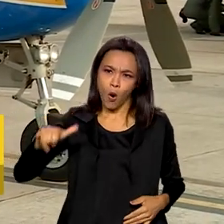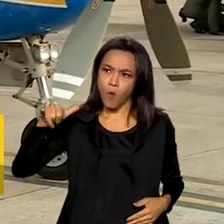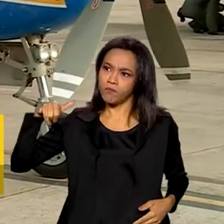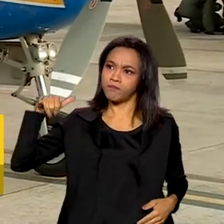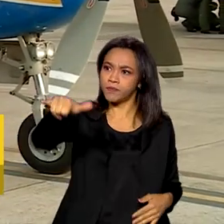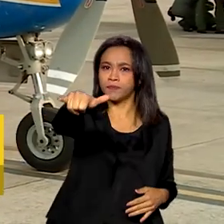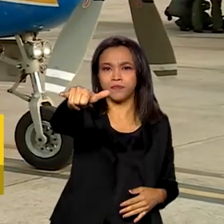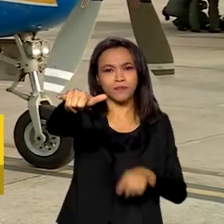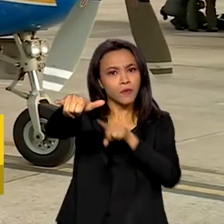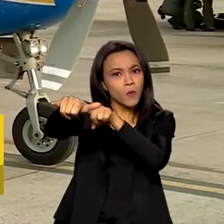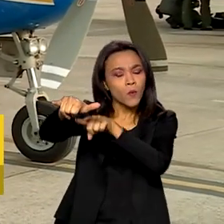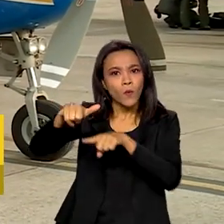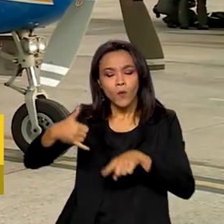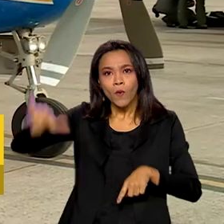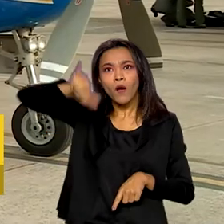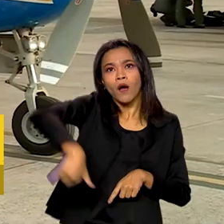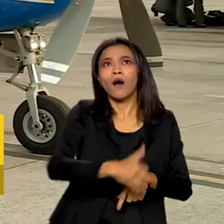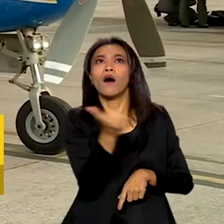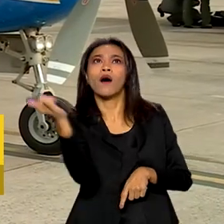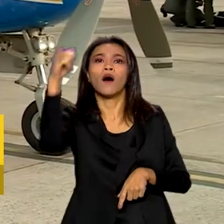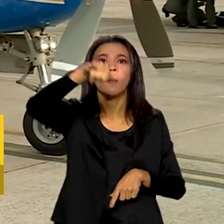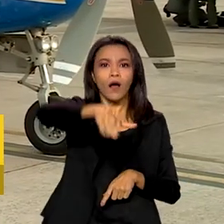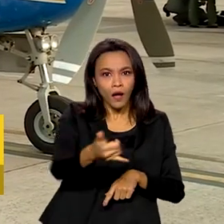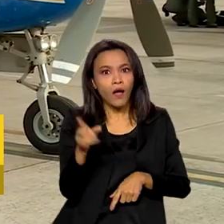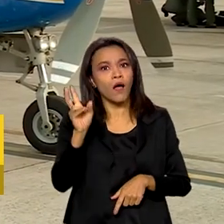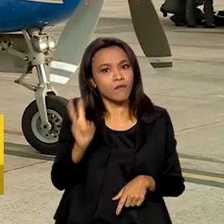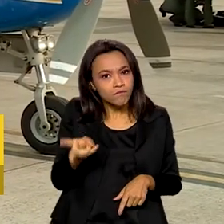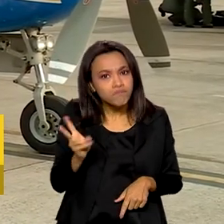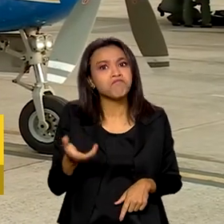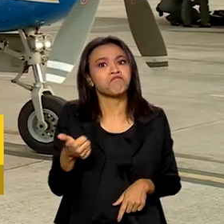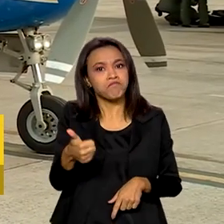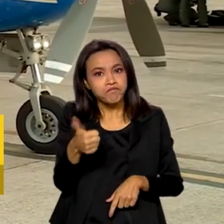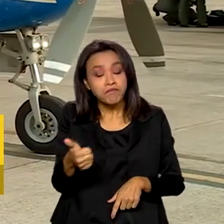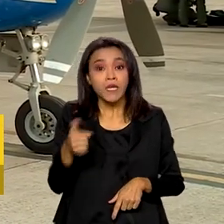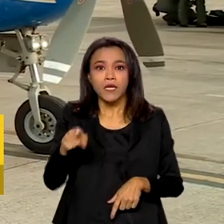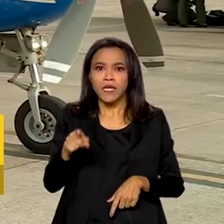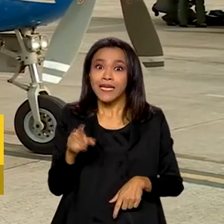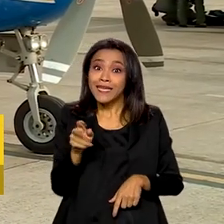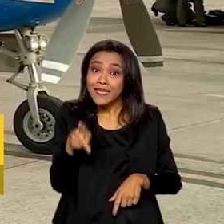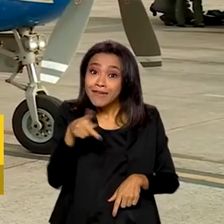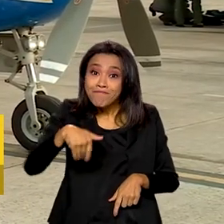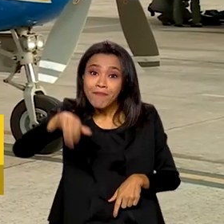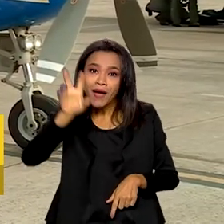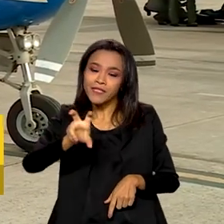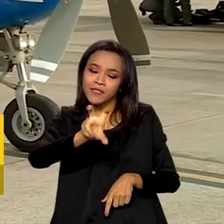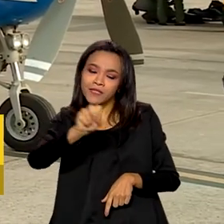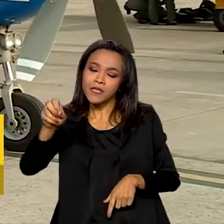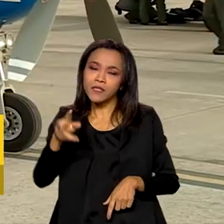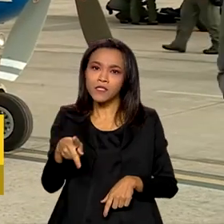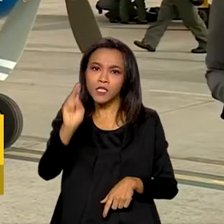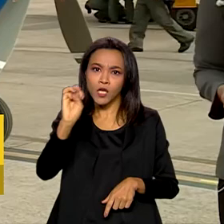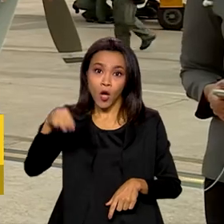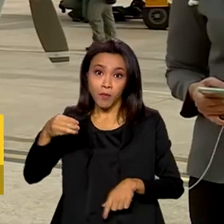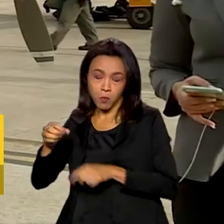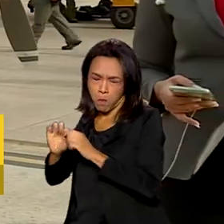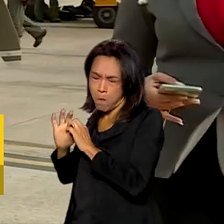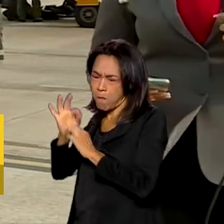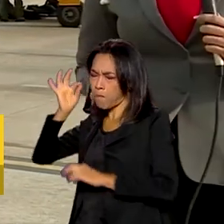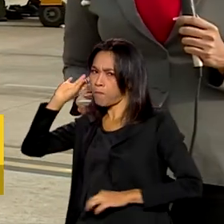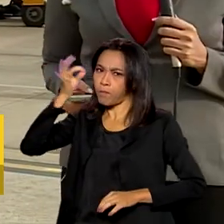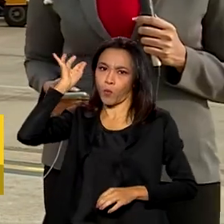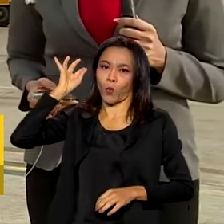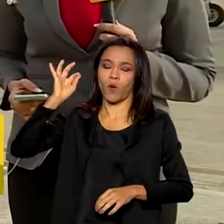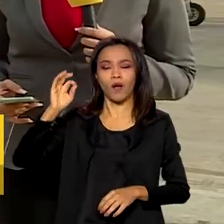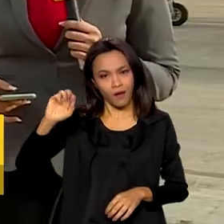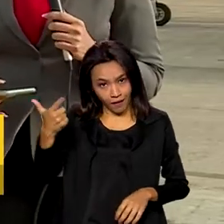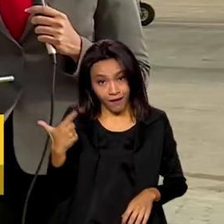para fazer manobras radicais e chegam a mais de 500 km por hora. Mas é claro que é a